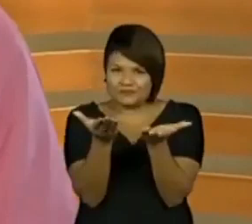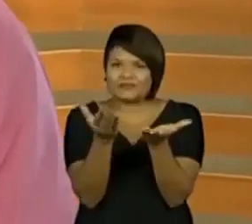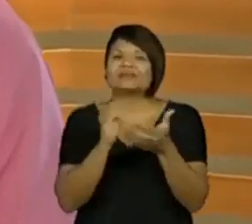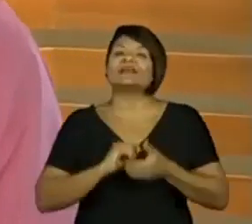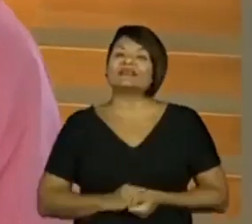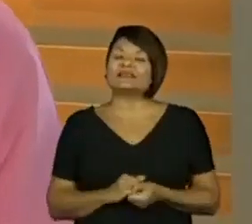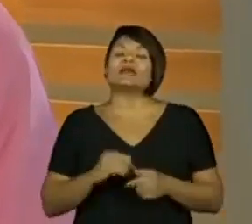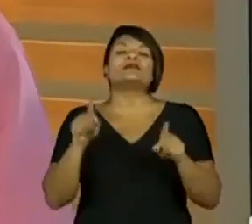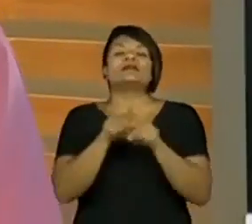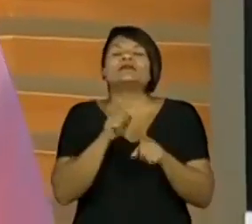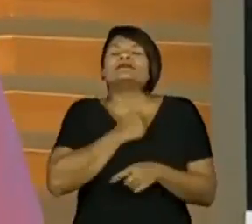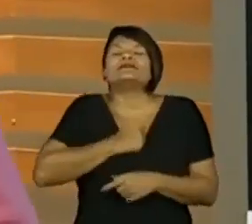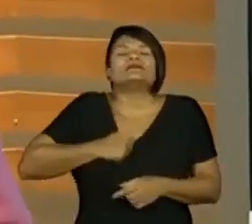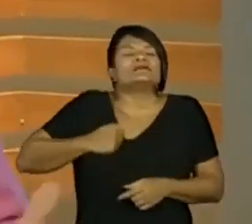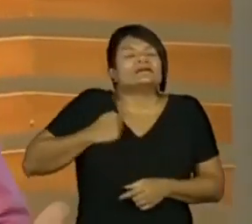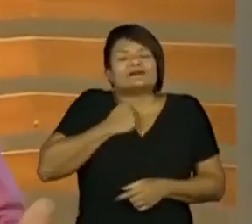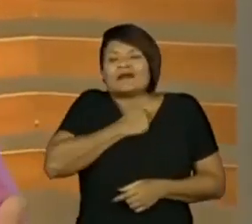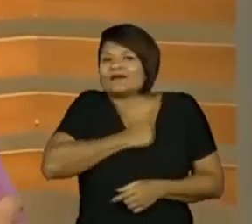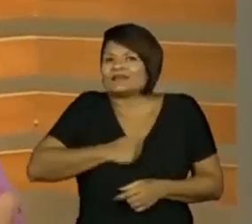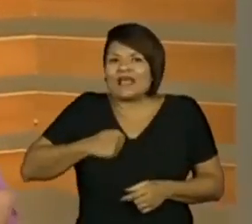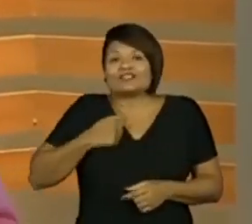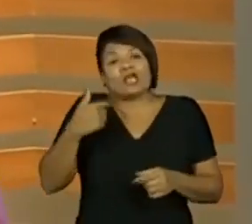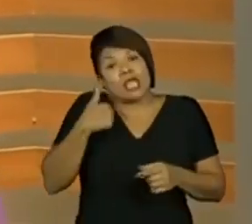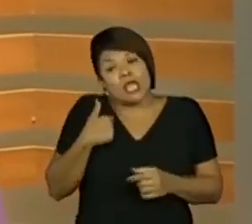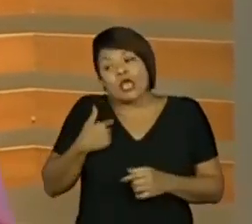Também estou com muita saudade, estou em